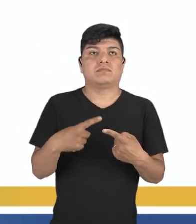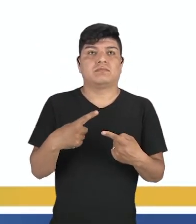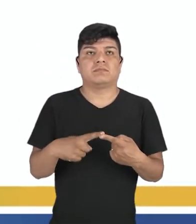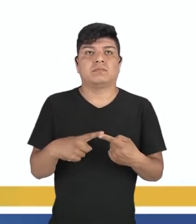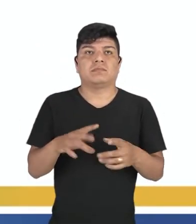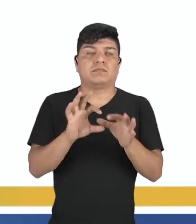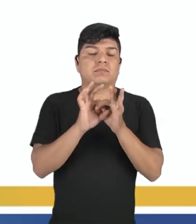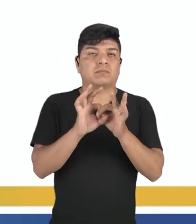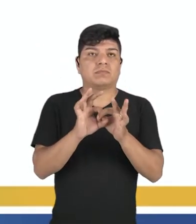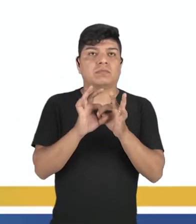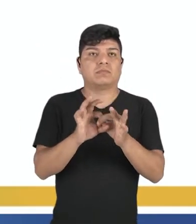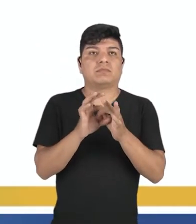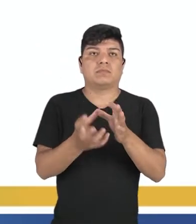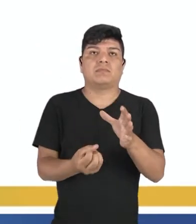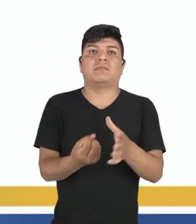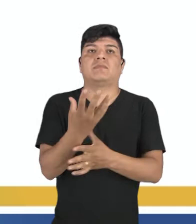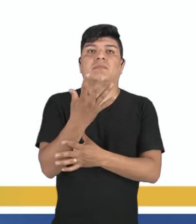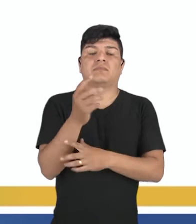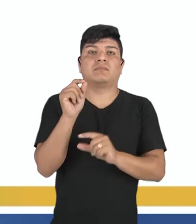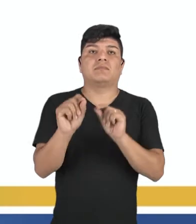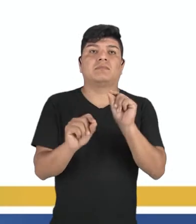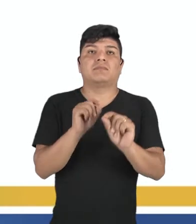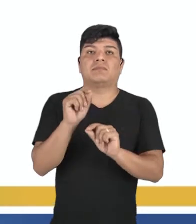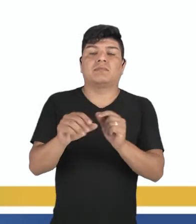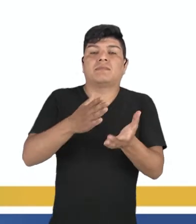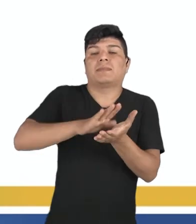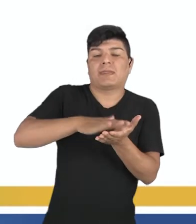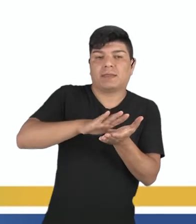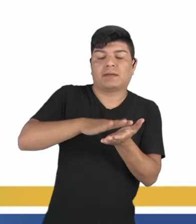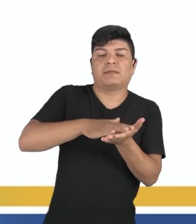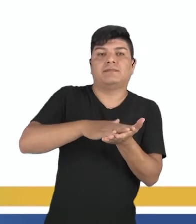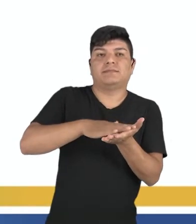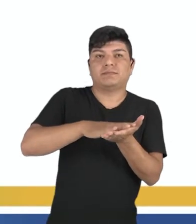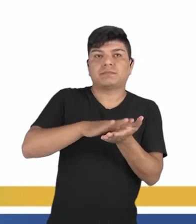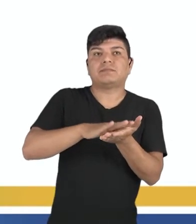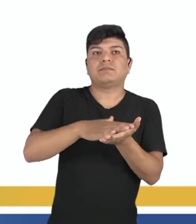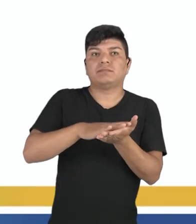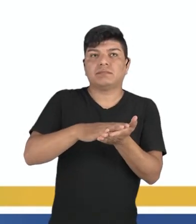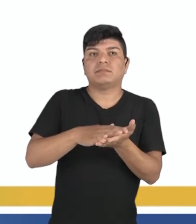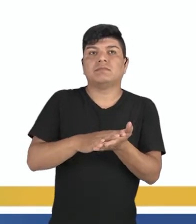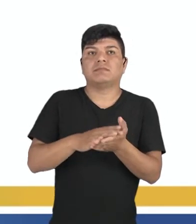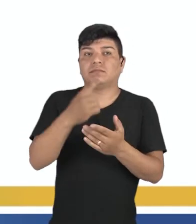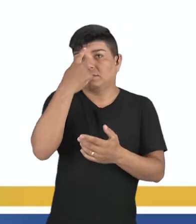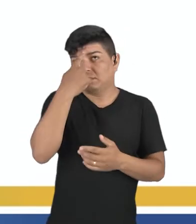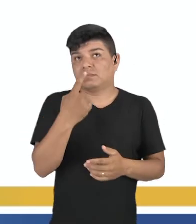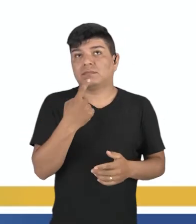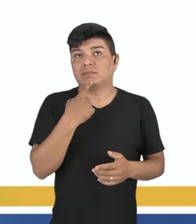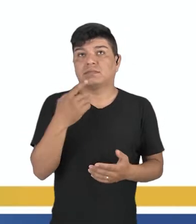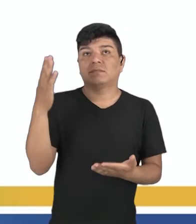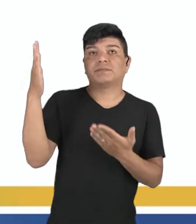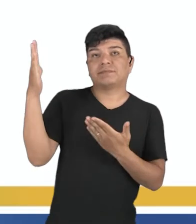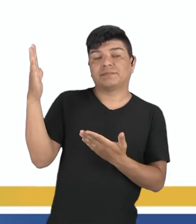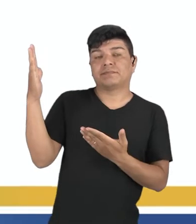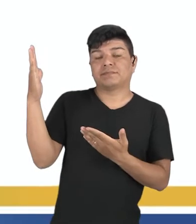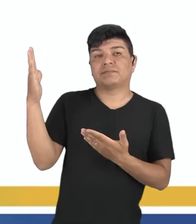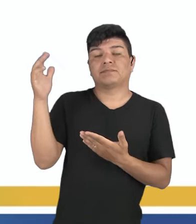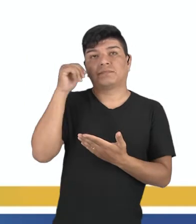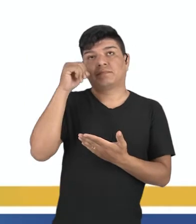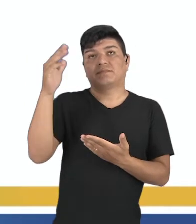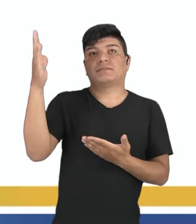diretamente ligadas ao surgimento do samba. E aí vocês veem uma imagem da